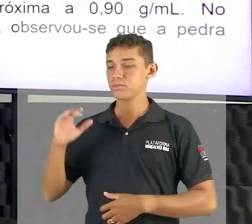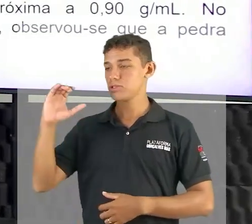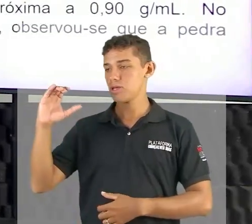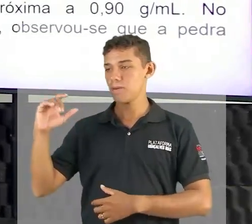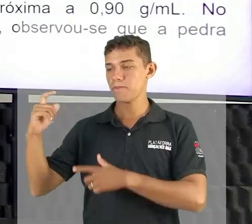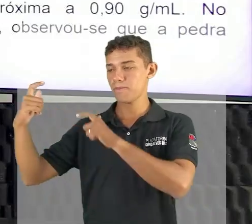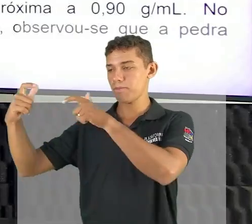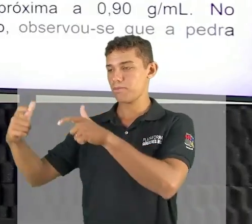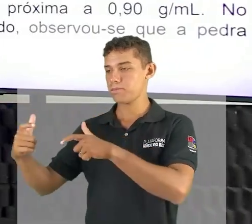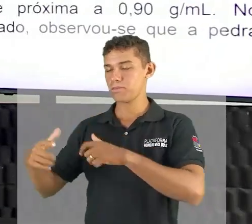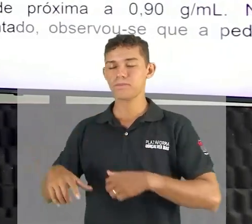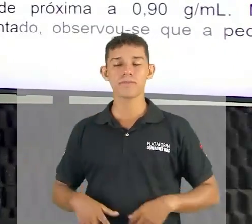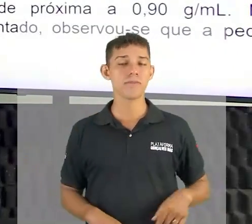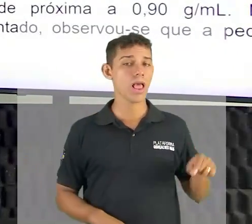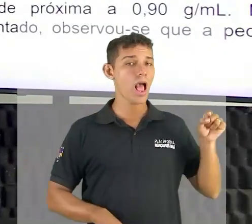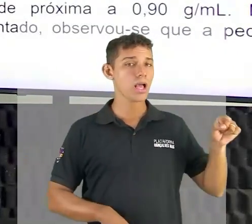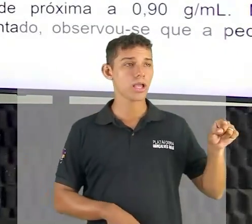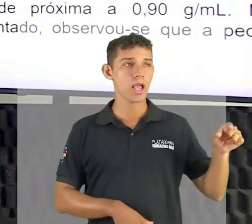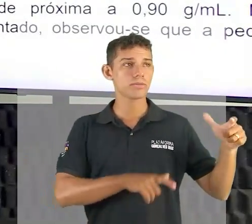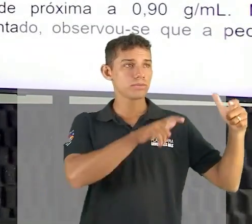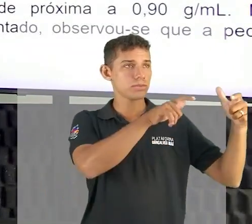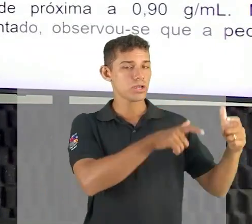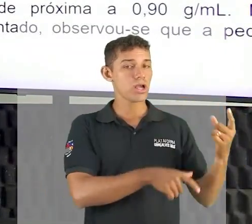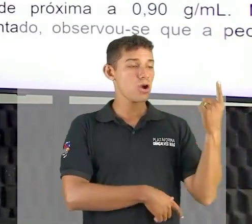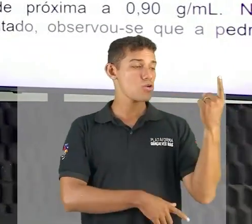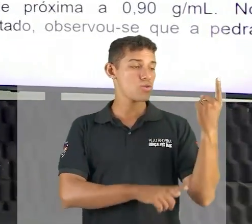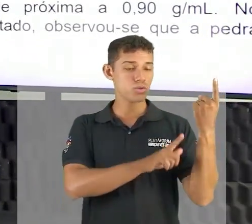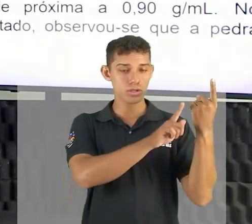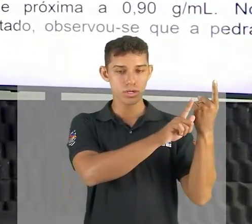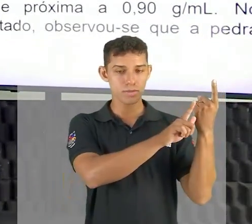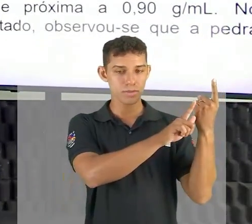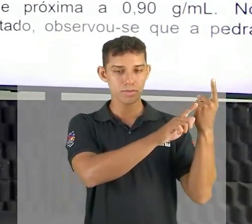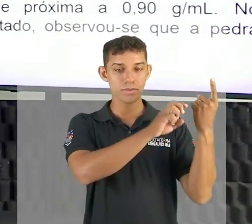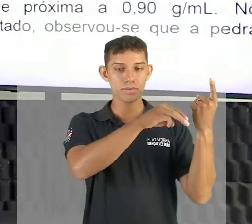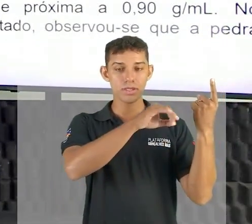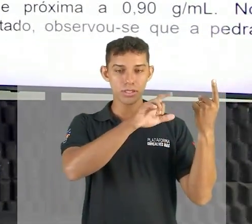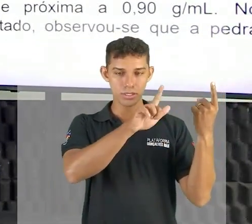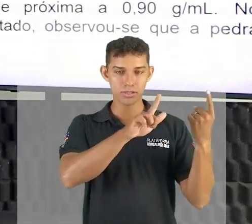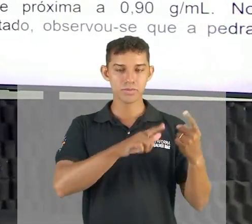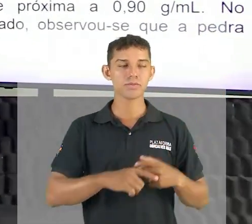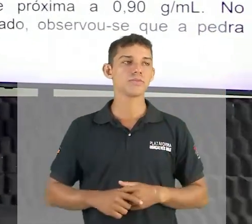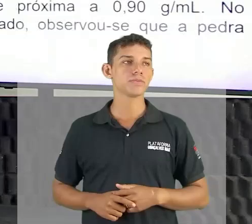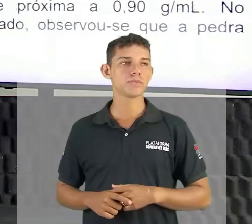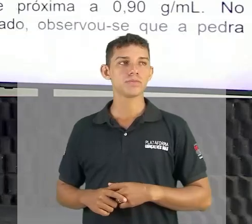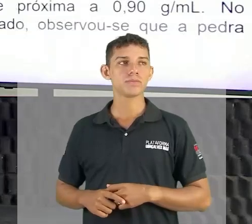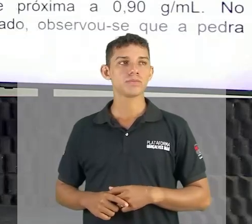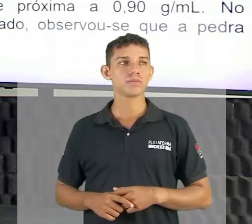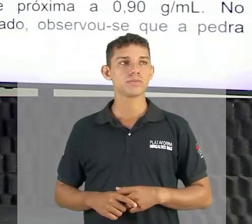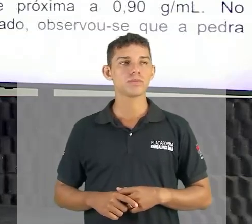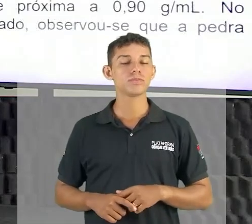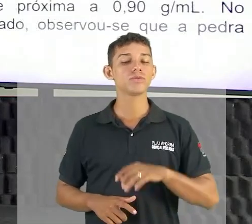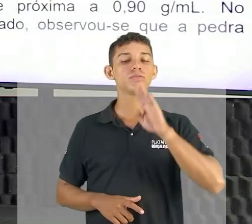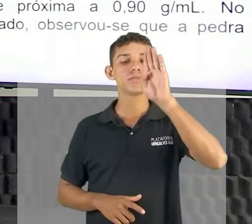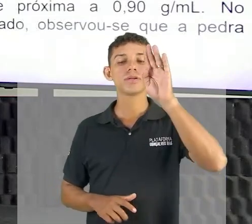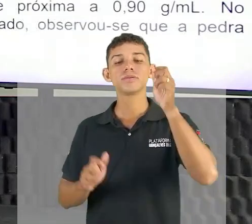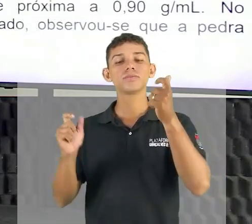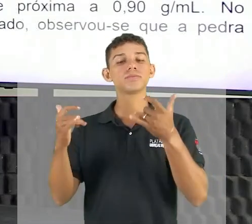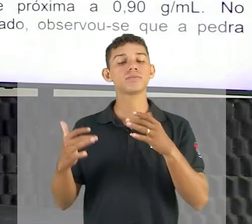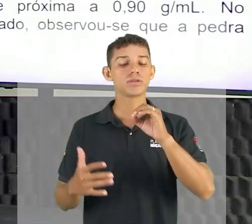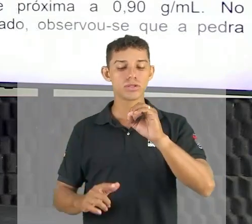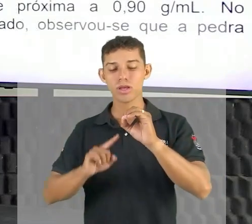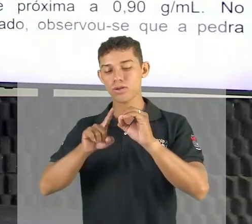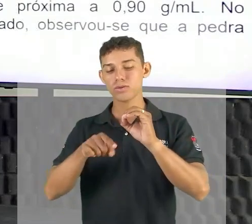mililitro. Cada mililitro pesa 1 grama. Isso aqui é o A. No B, ele já falou